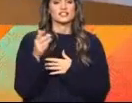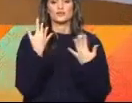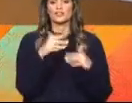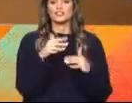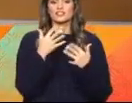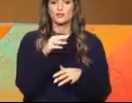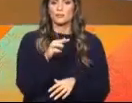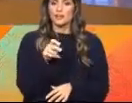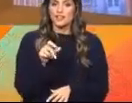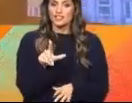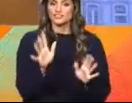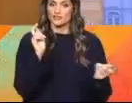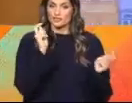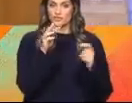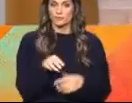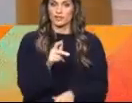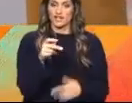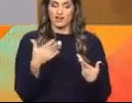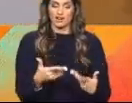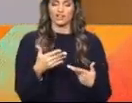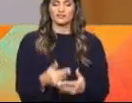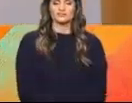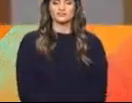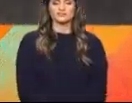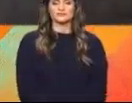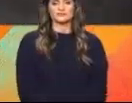alegria, o anel já virou. Olha, mira, Maria.